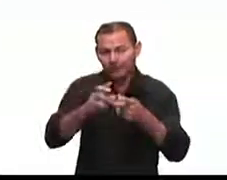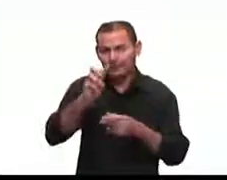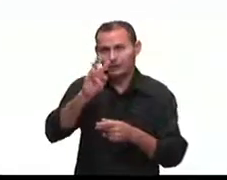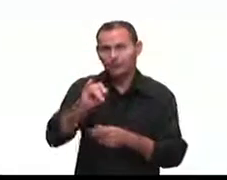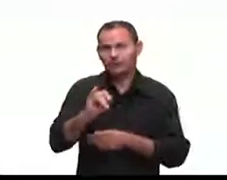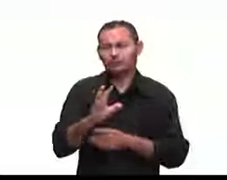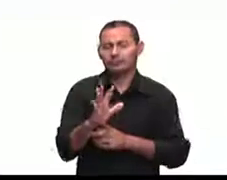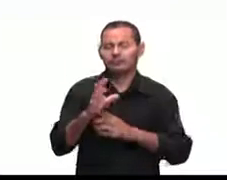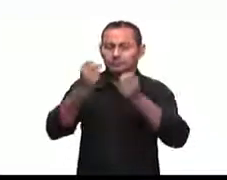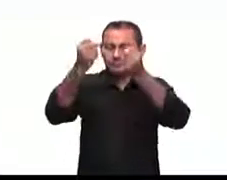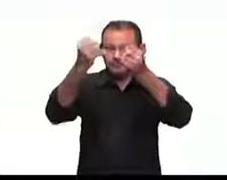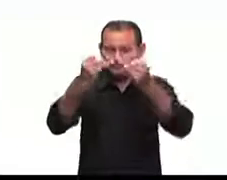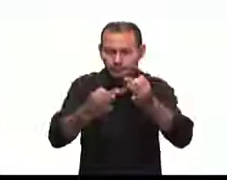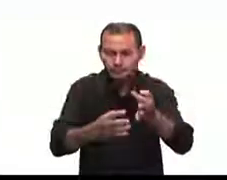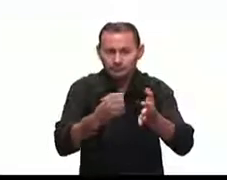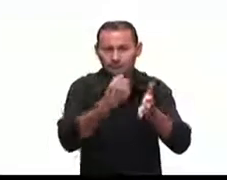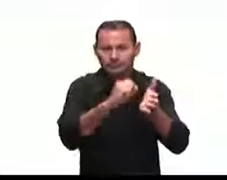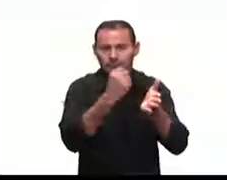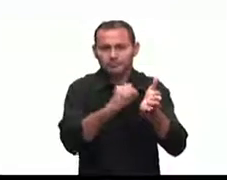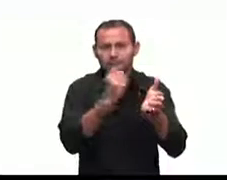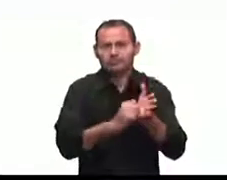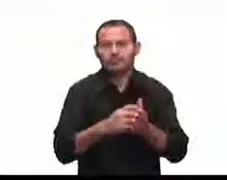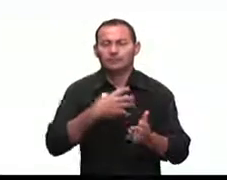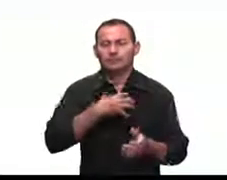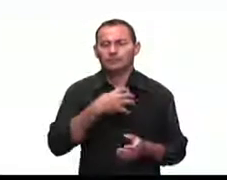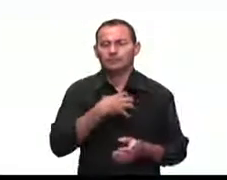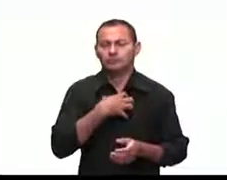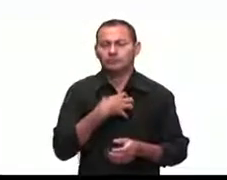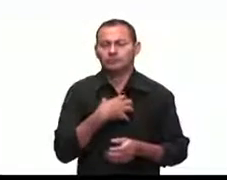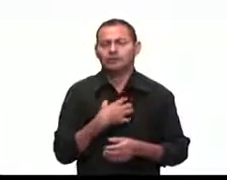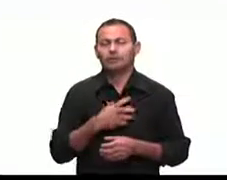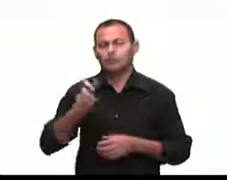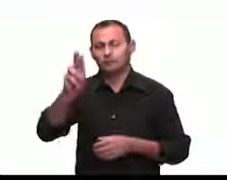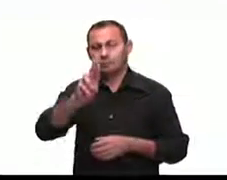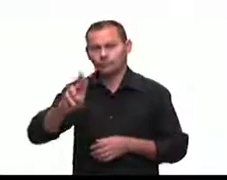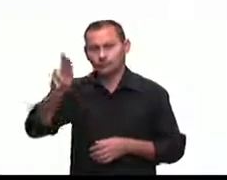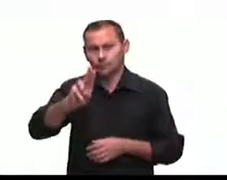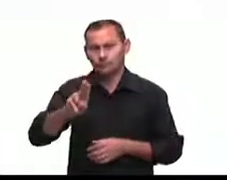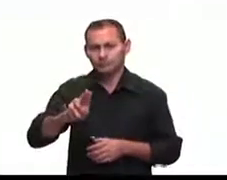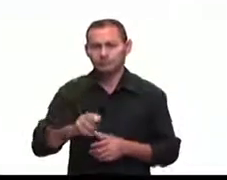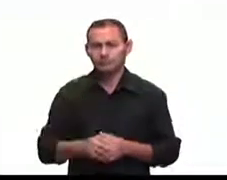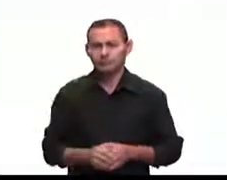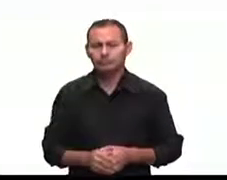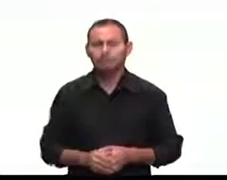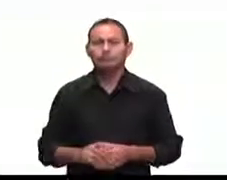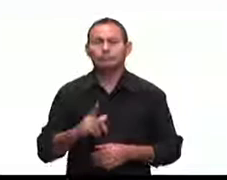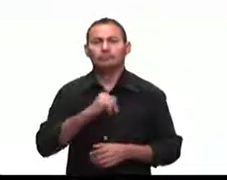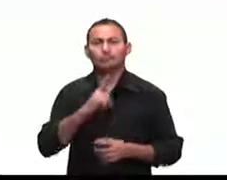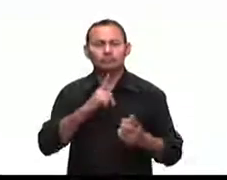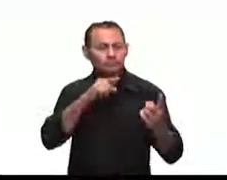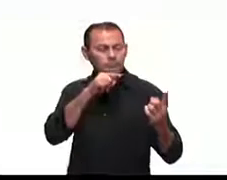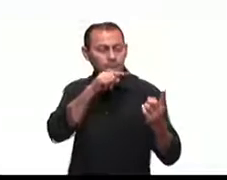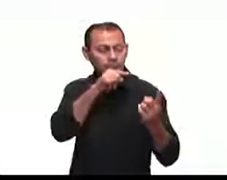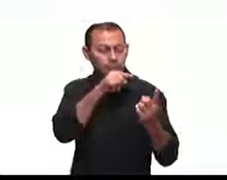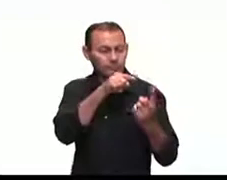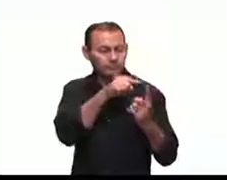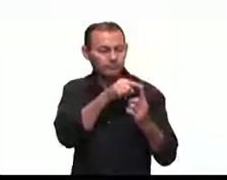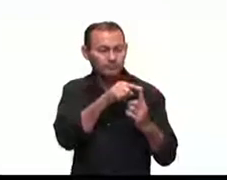vai descrever o perfil do consumidor. Tem como